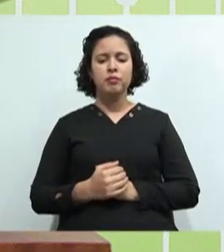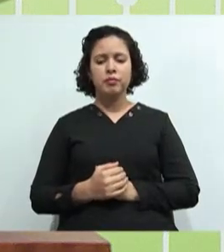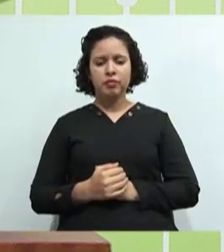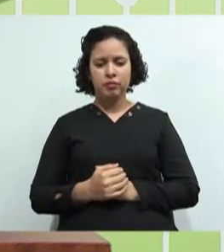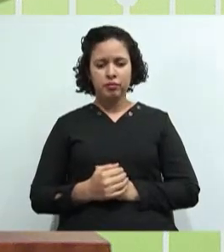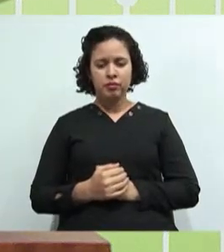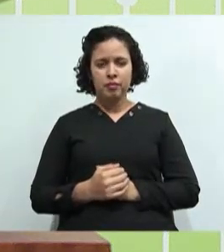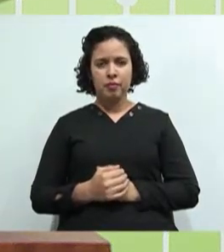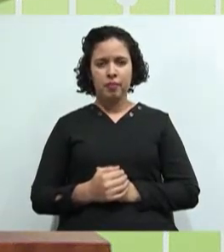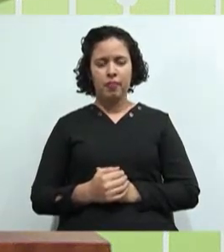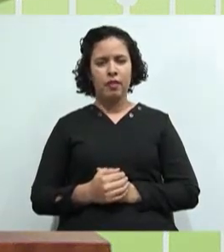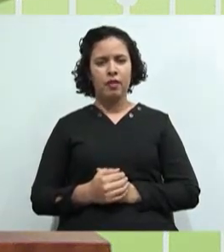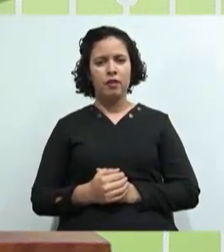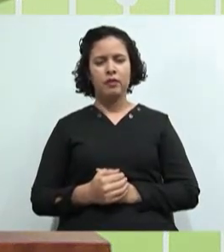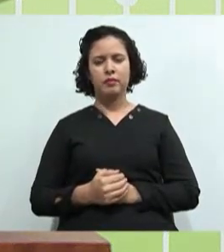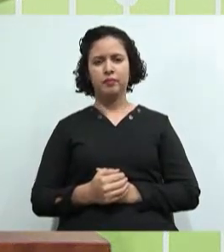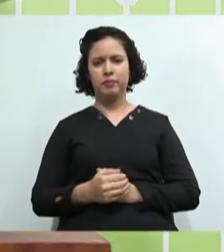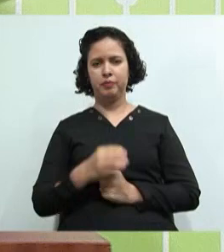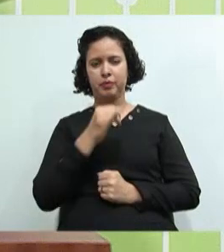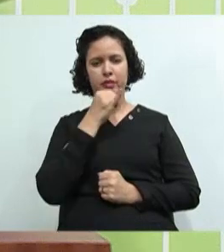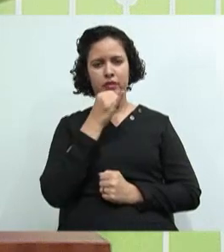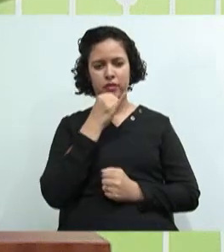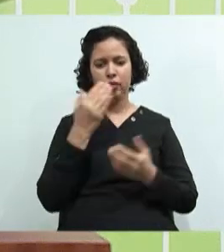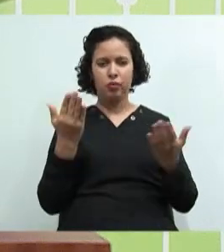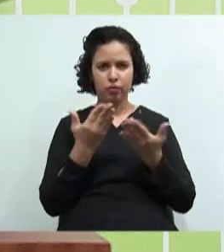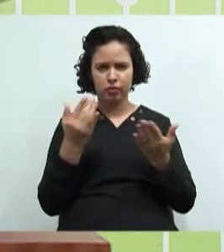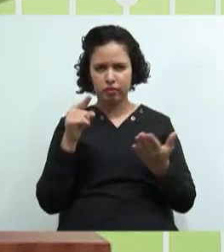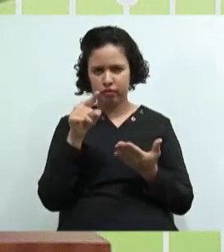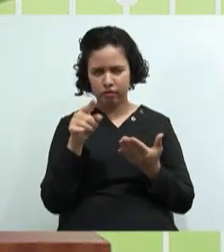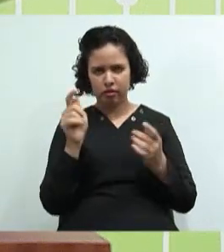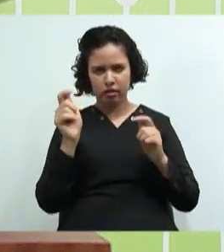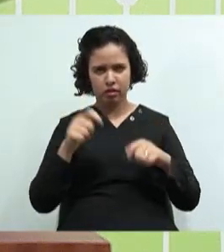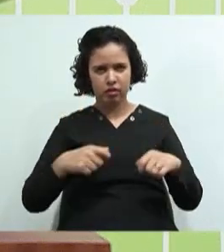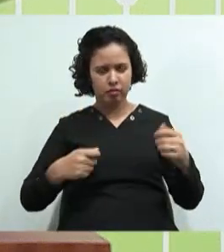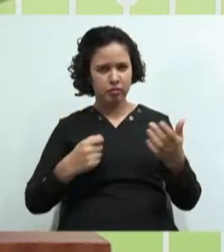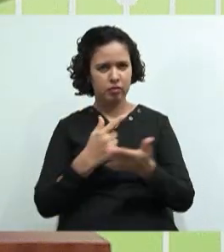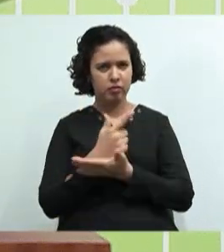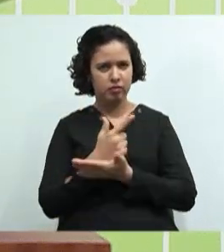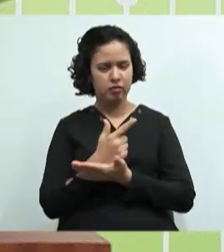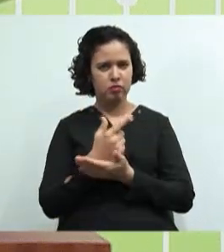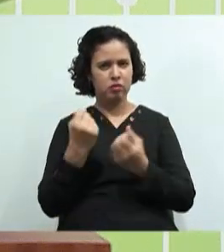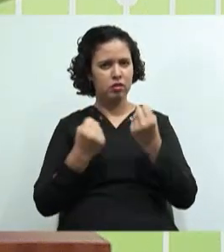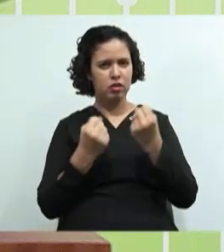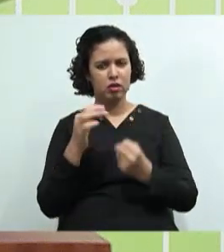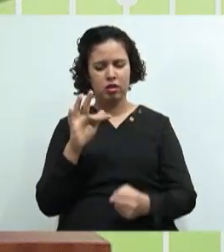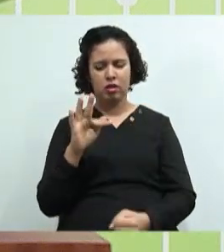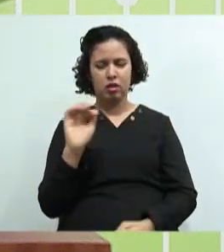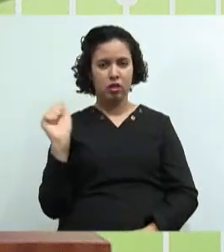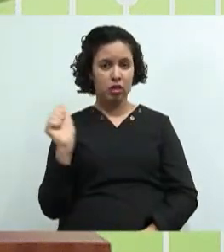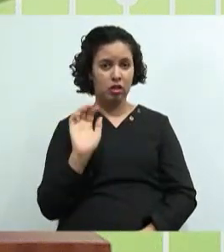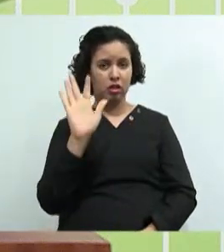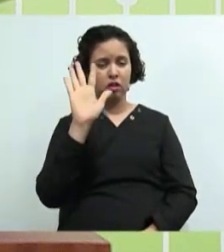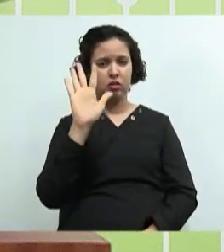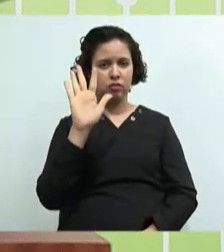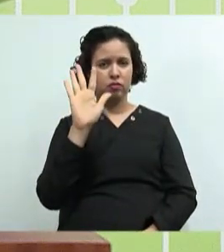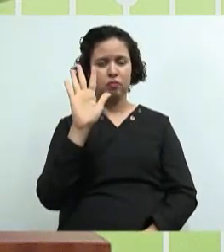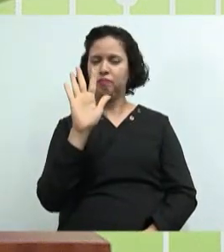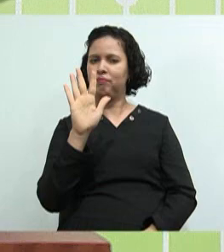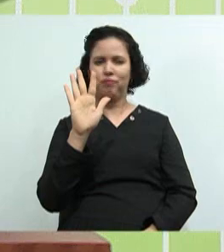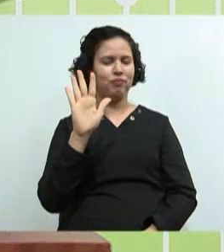mim. Você não tem condições hoje de comprar uma Ferrari, certo? Tá? Mas de repente você tem condições de comprar um outro